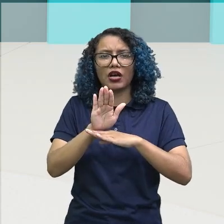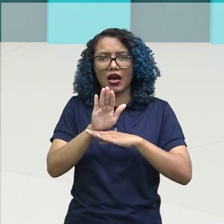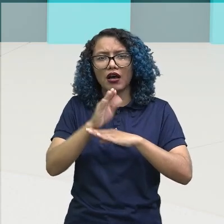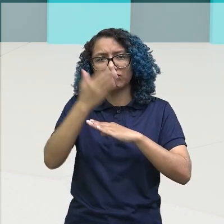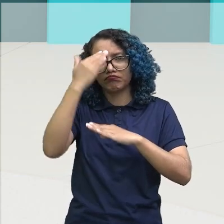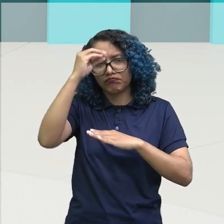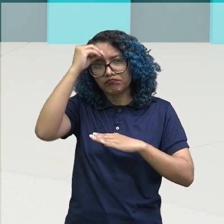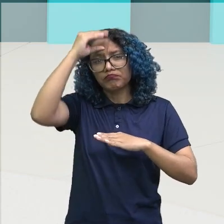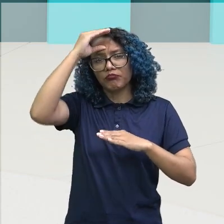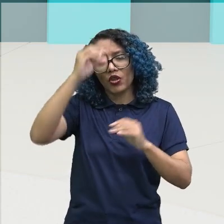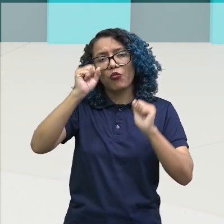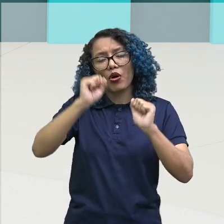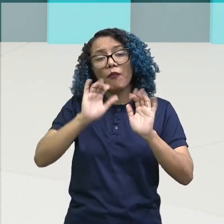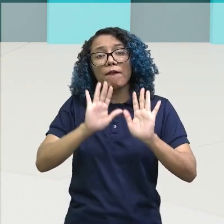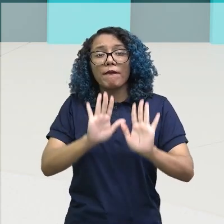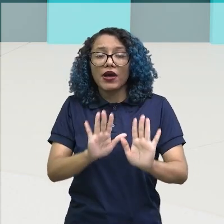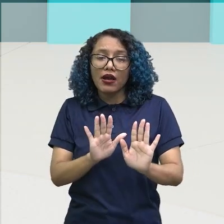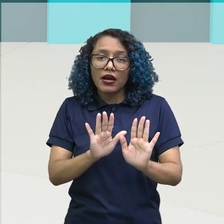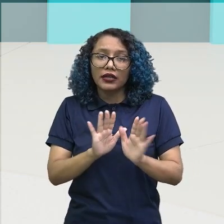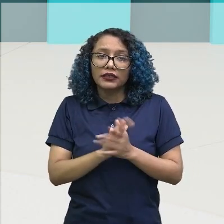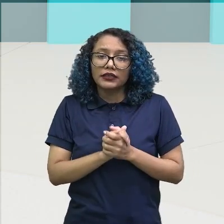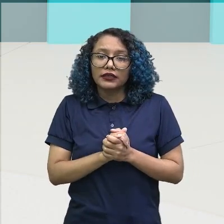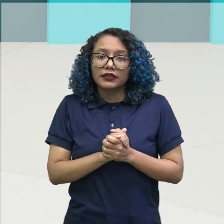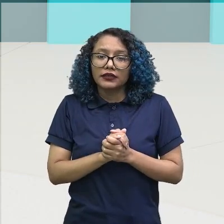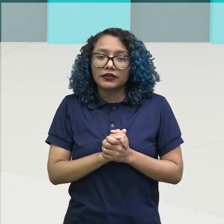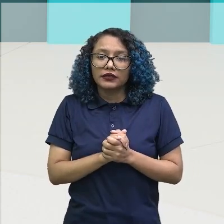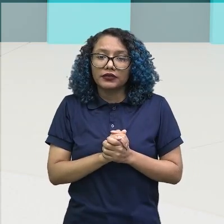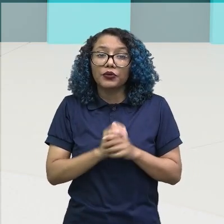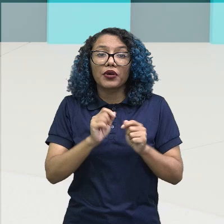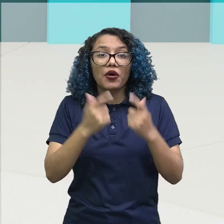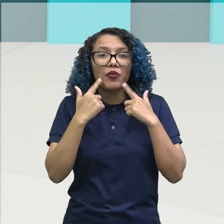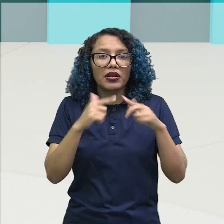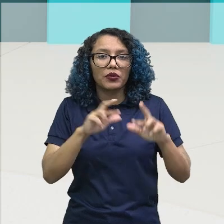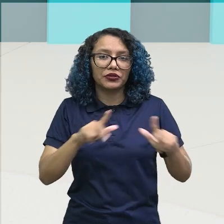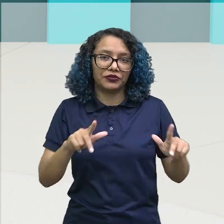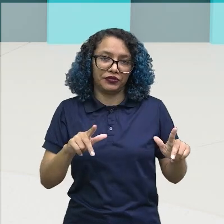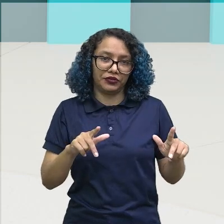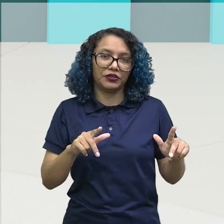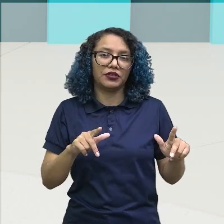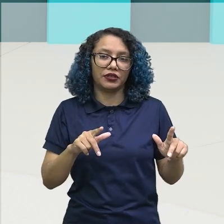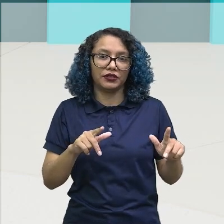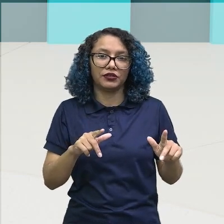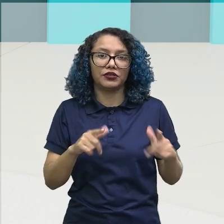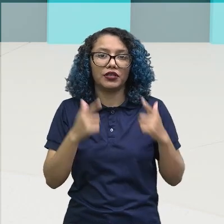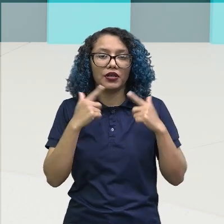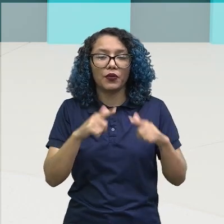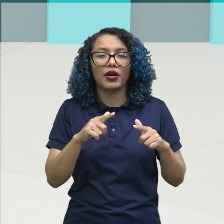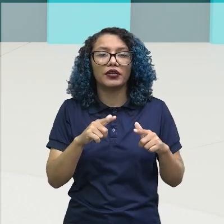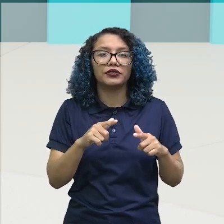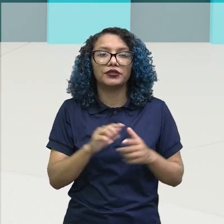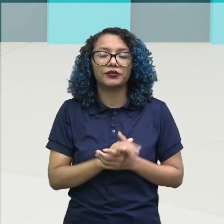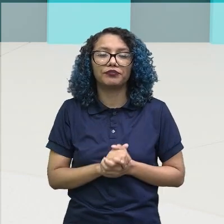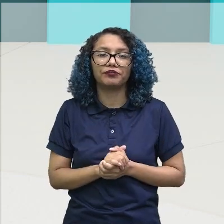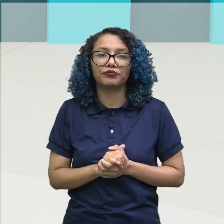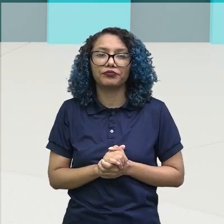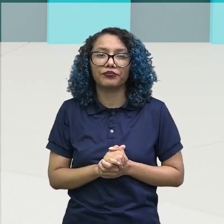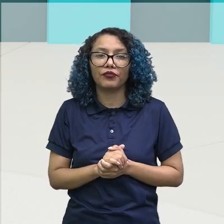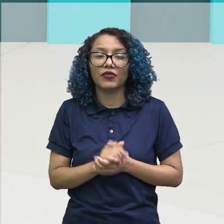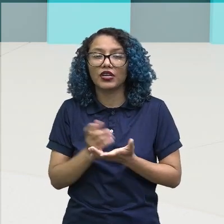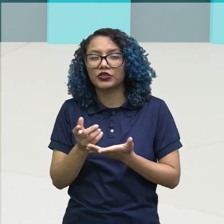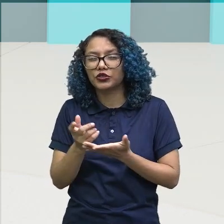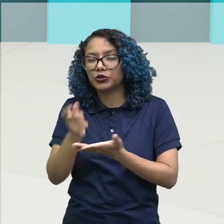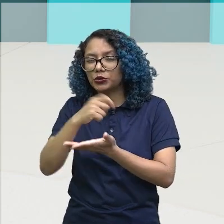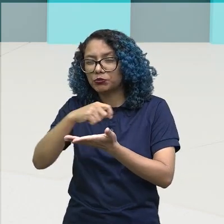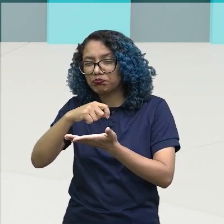conhecimento de mundo, mas ela faz isso por meio de uma linguagem diferente. A linguagem escrita em jornais,